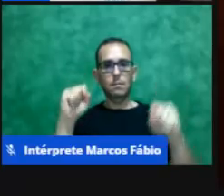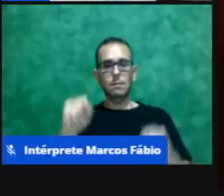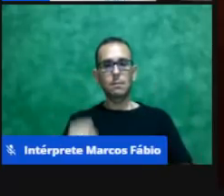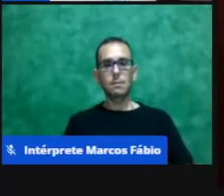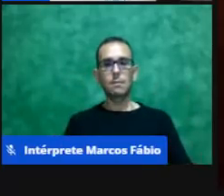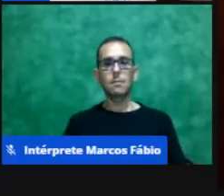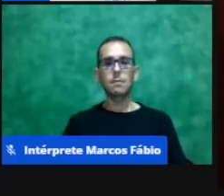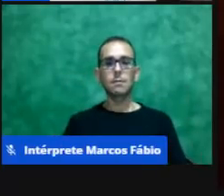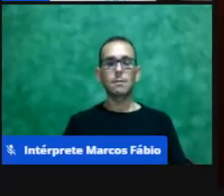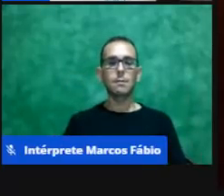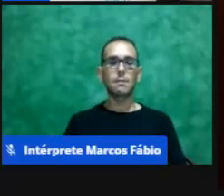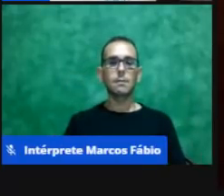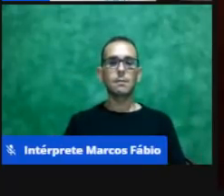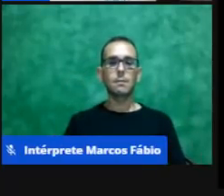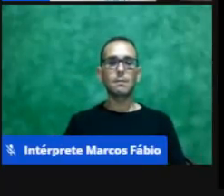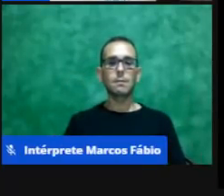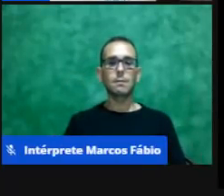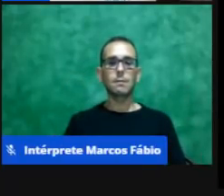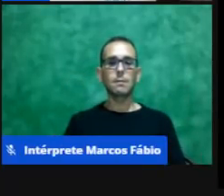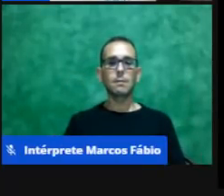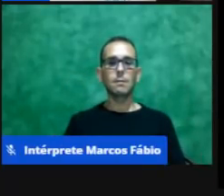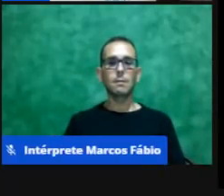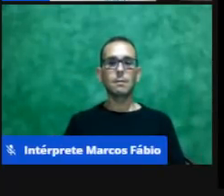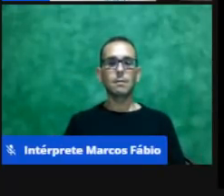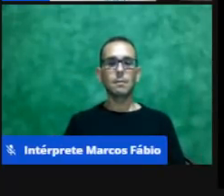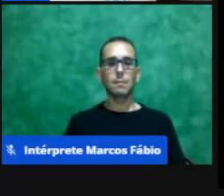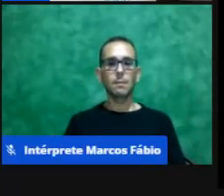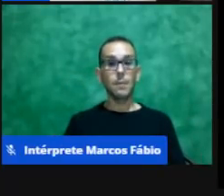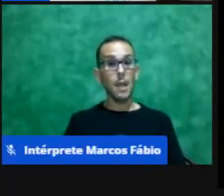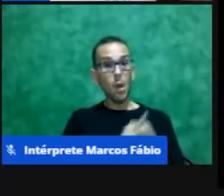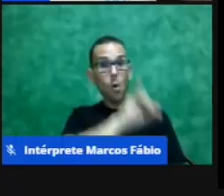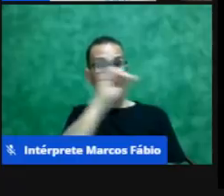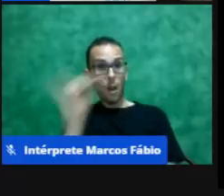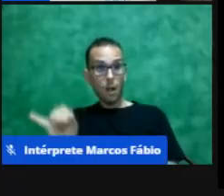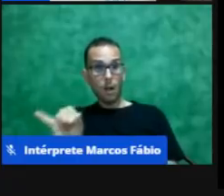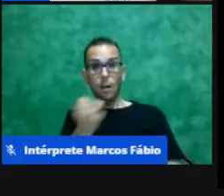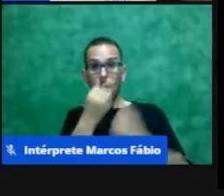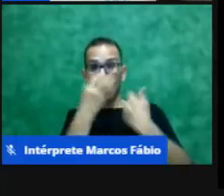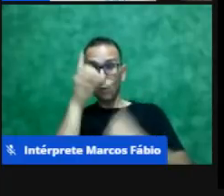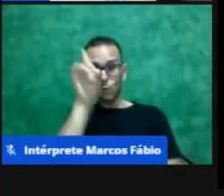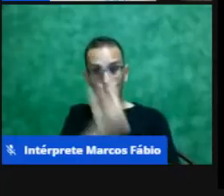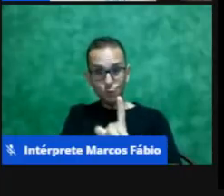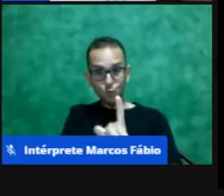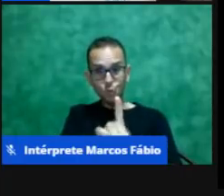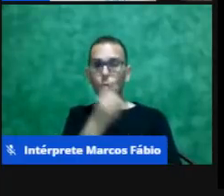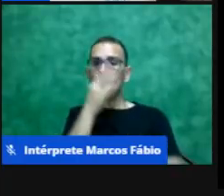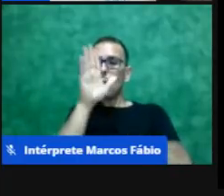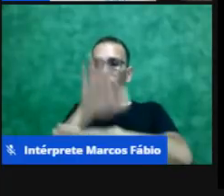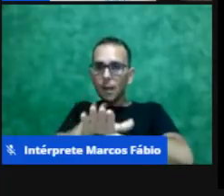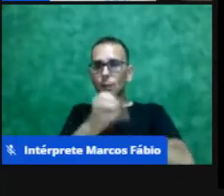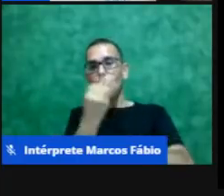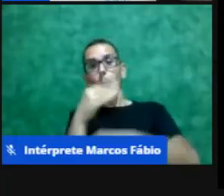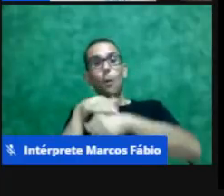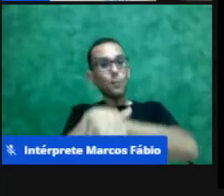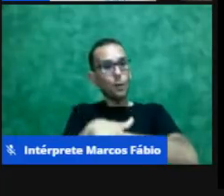Olá, bom dia. boa tarde ou boa noite. No